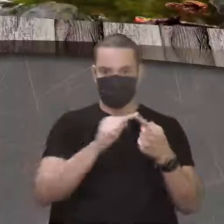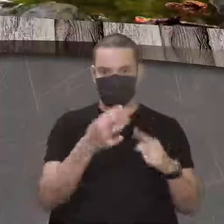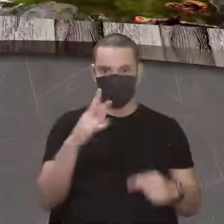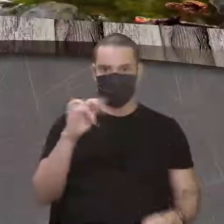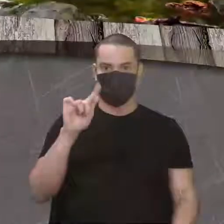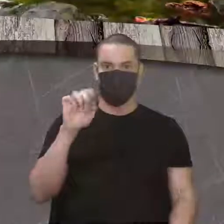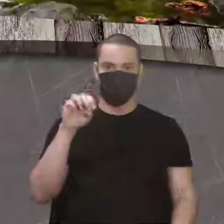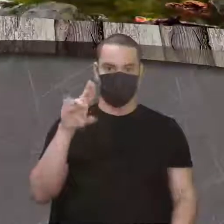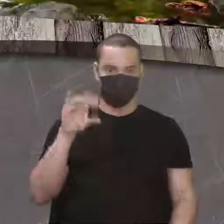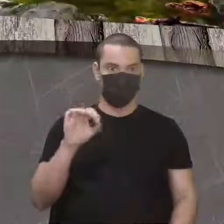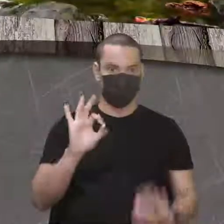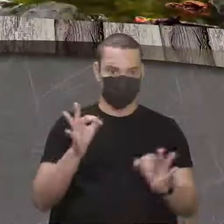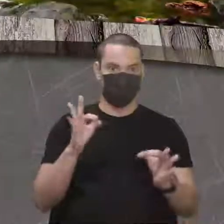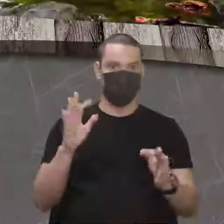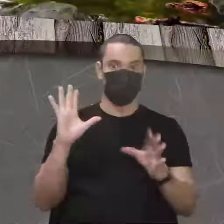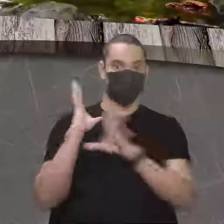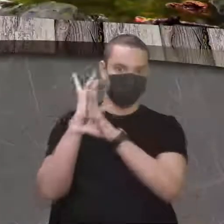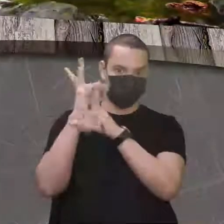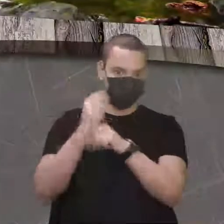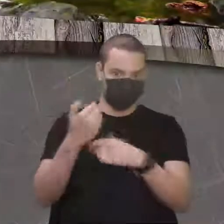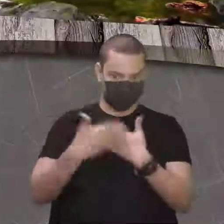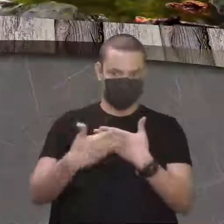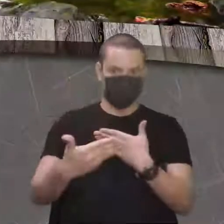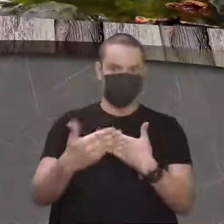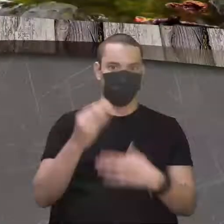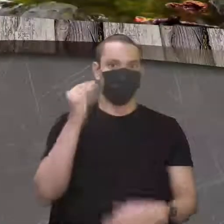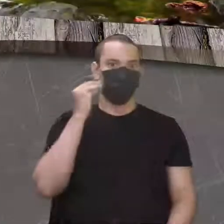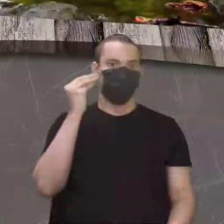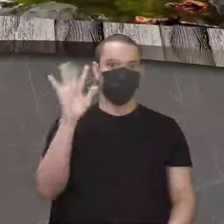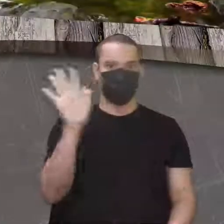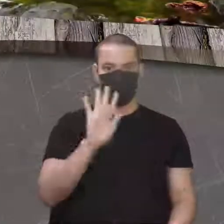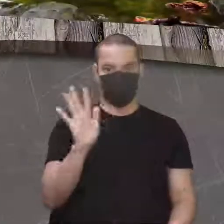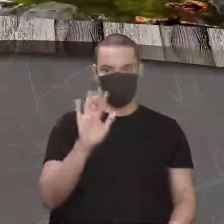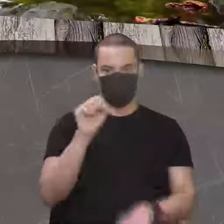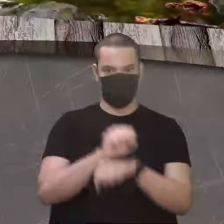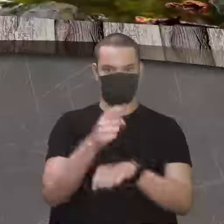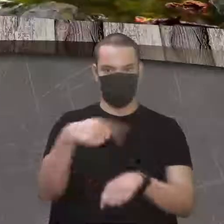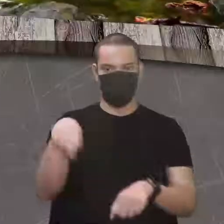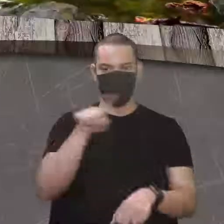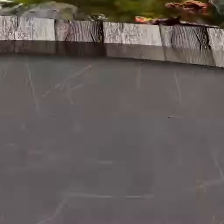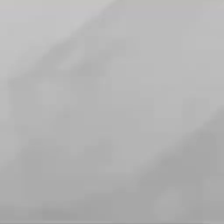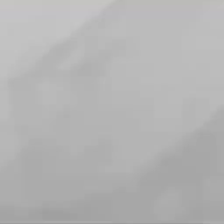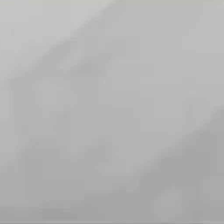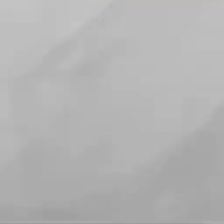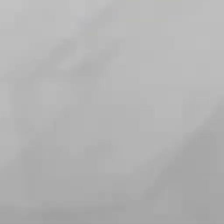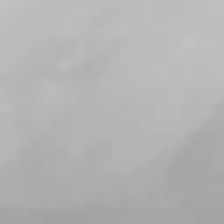transgênicos, e aí a gente fica para a nossa revisão, tá bom? Tchau, galera, te aguardo lá.